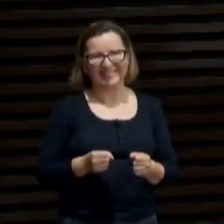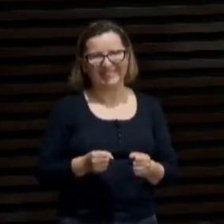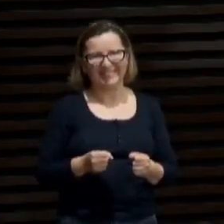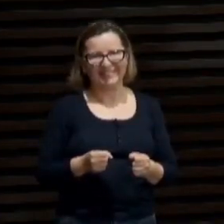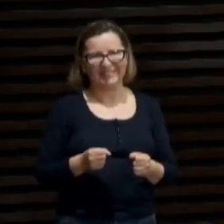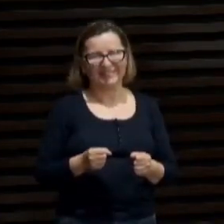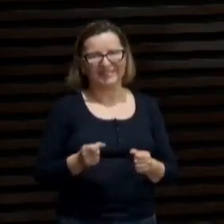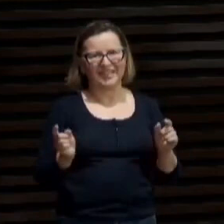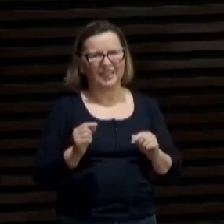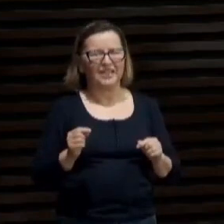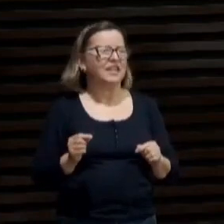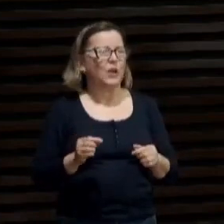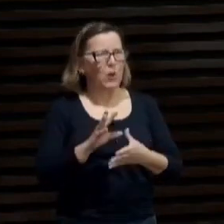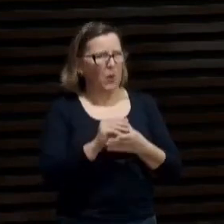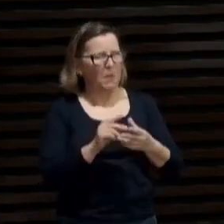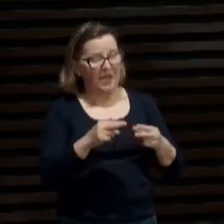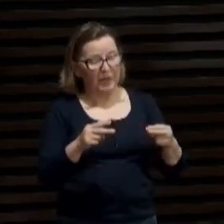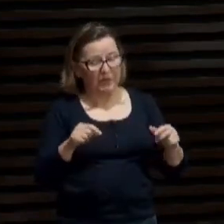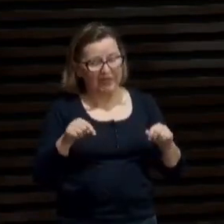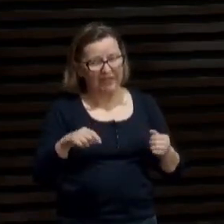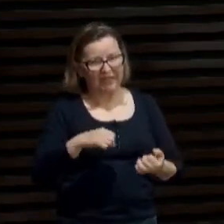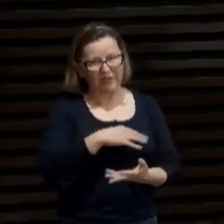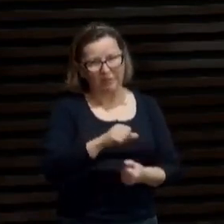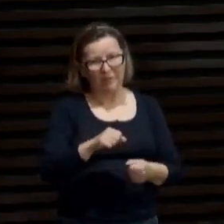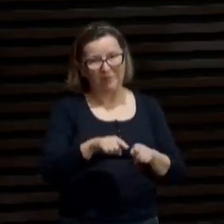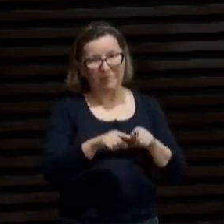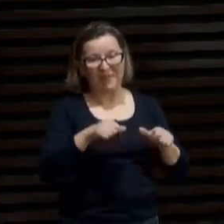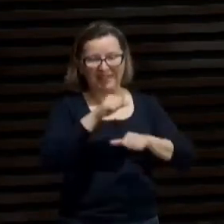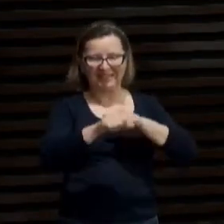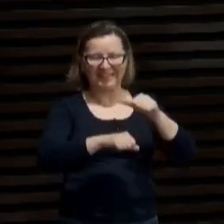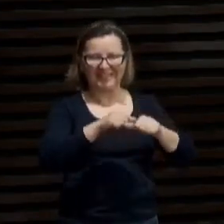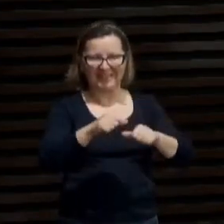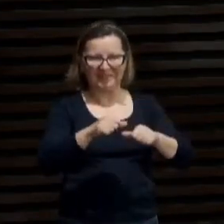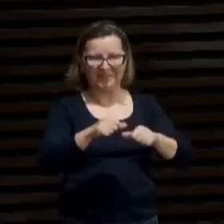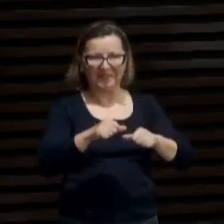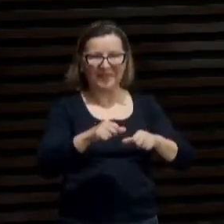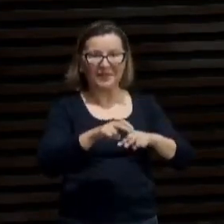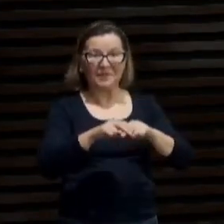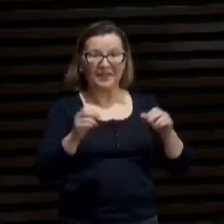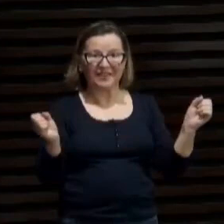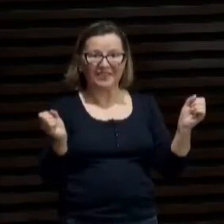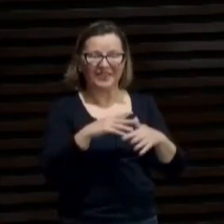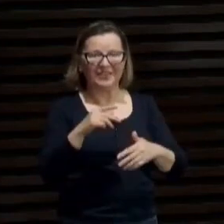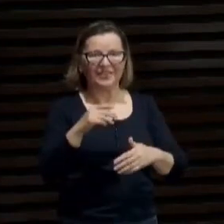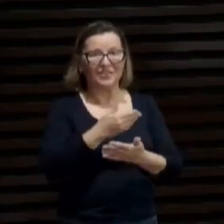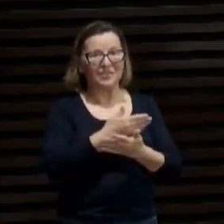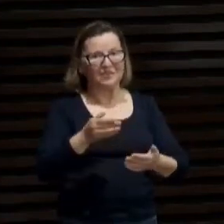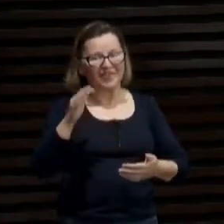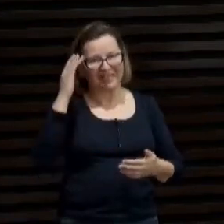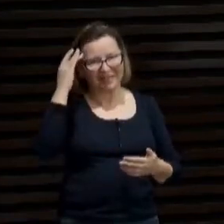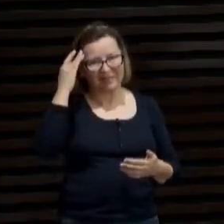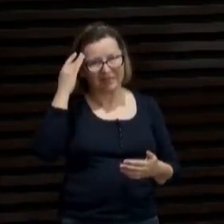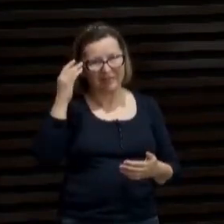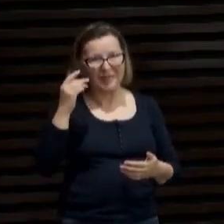Não vos conformeis com este século, mas sede transformados pela renovação do vosso entendimento, para que experimenteis qual seja a boa, perfeita e agradável